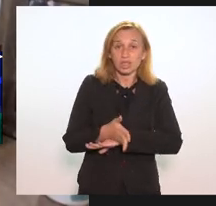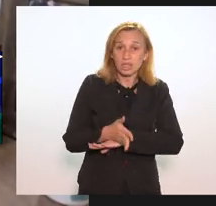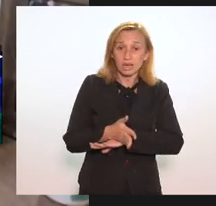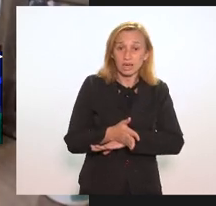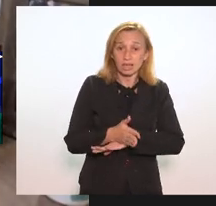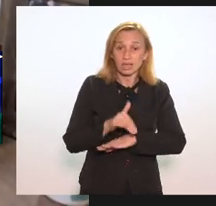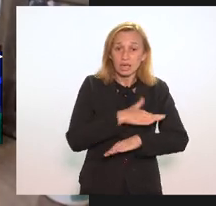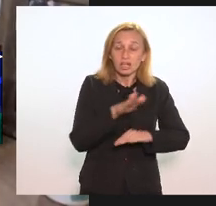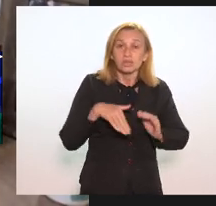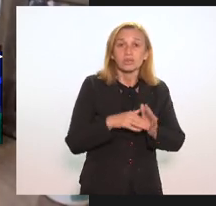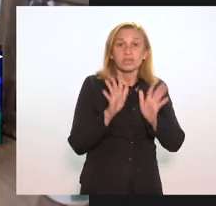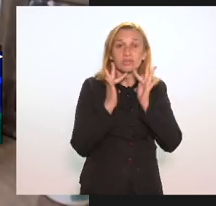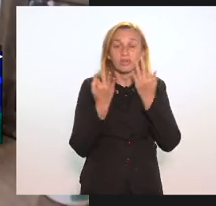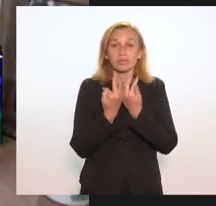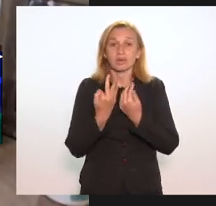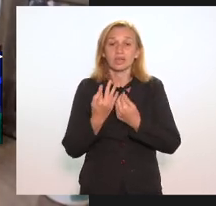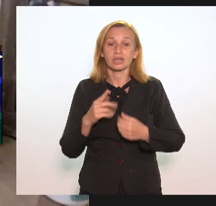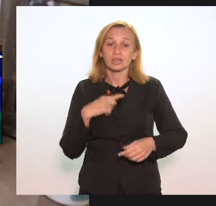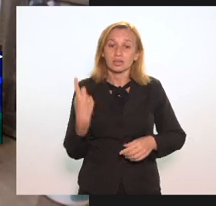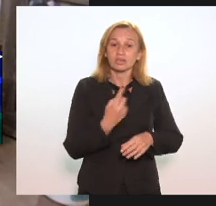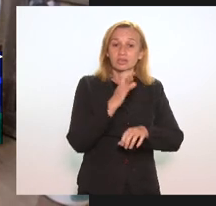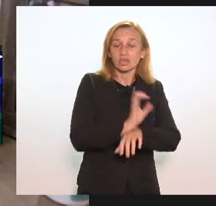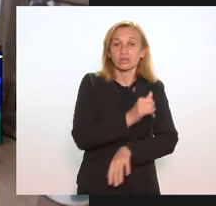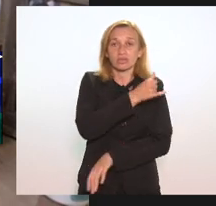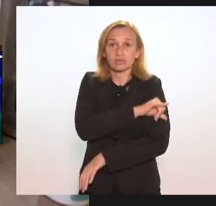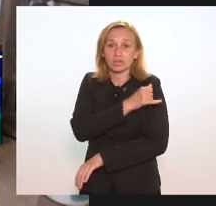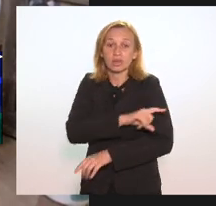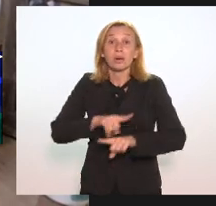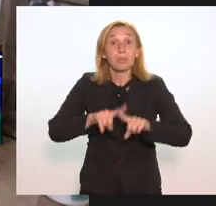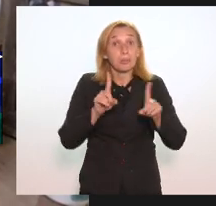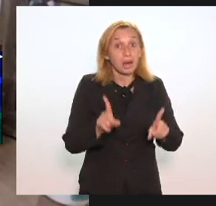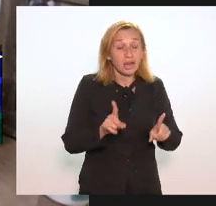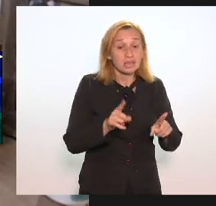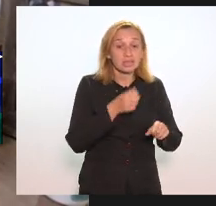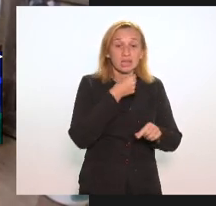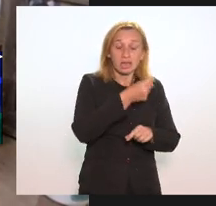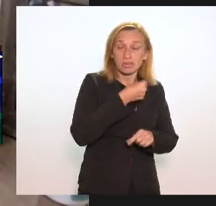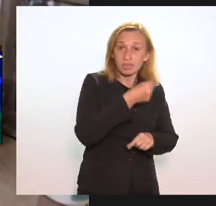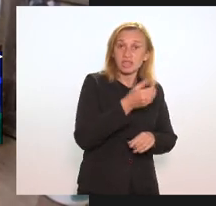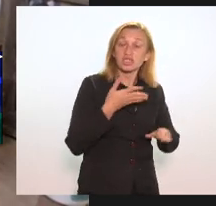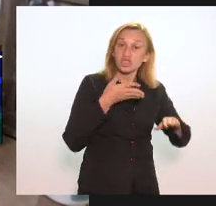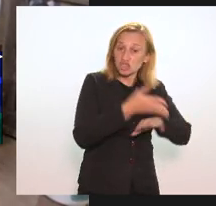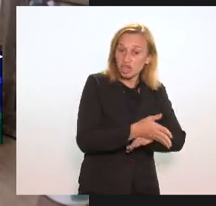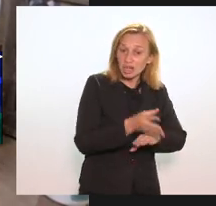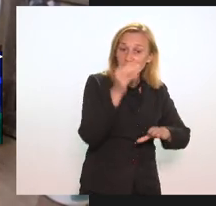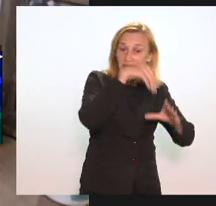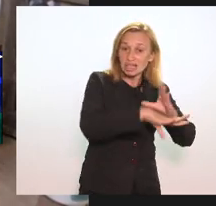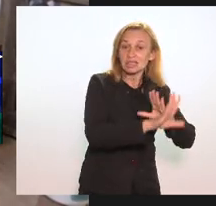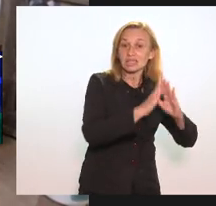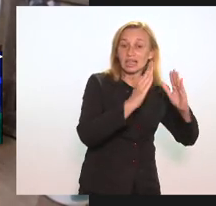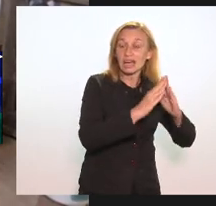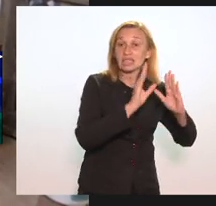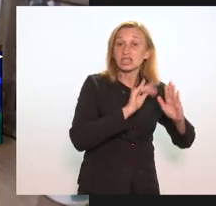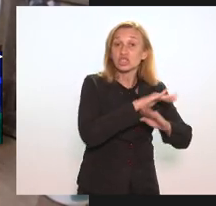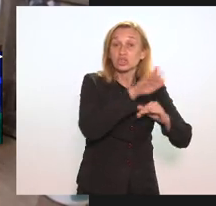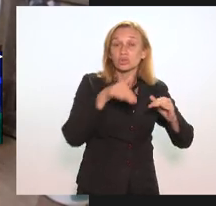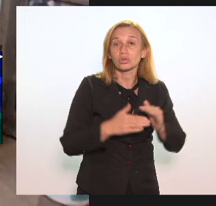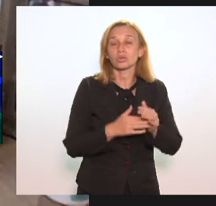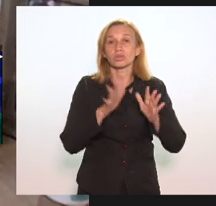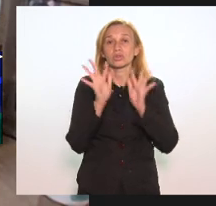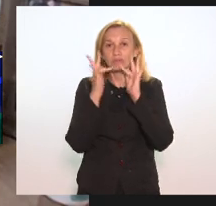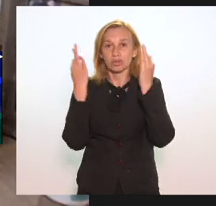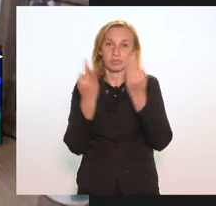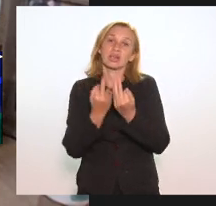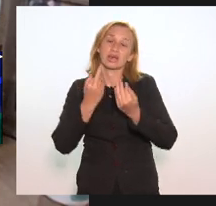a todas e nos Estados Unidos amigo mas é imprensa chega dentro da residência de todos os